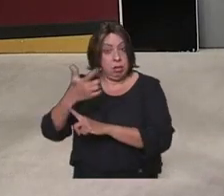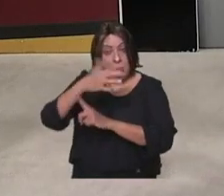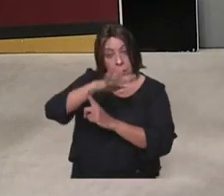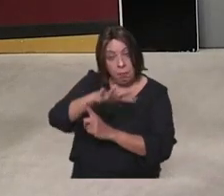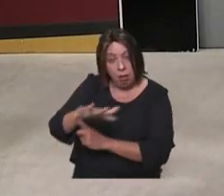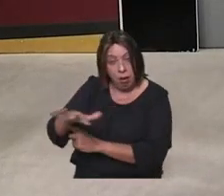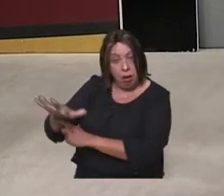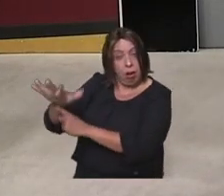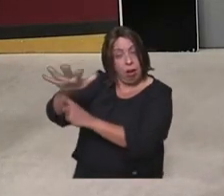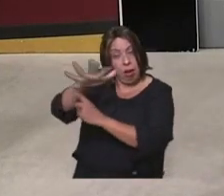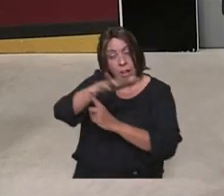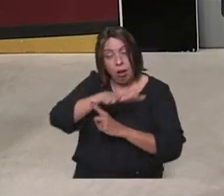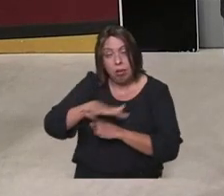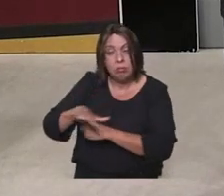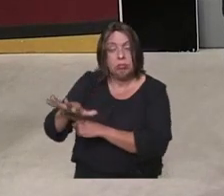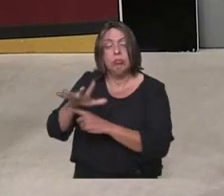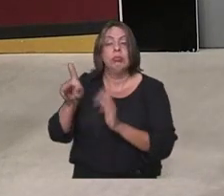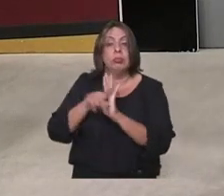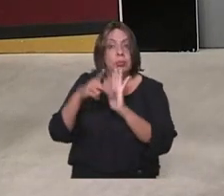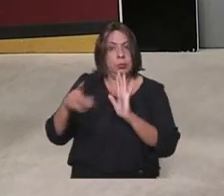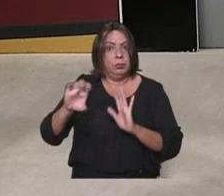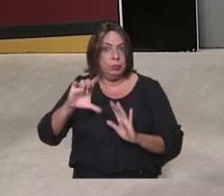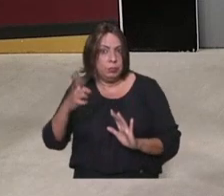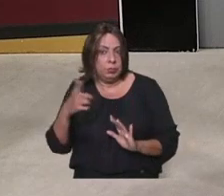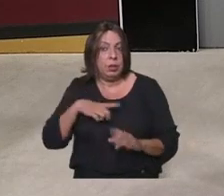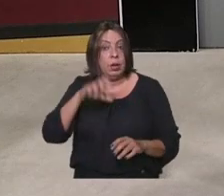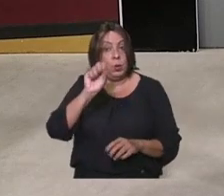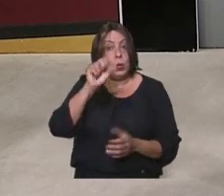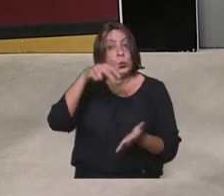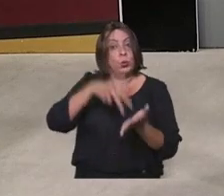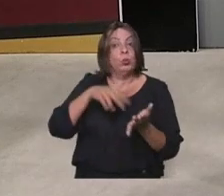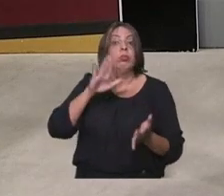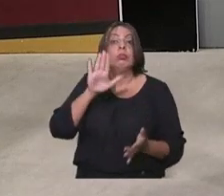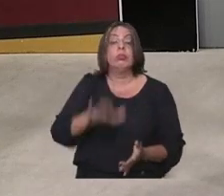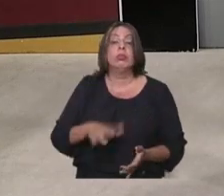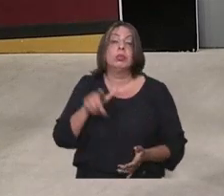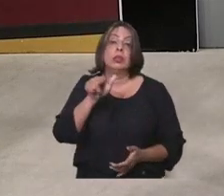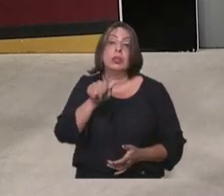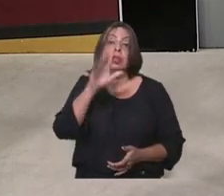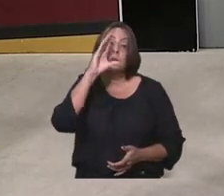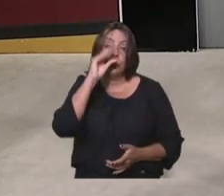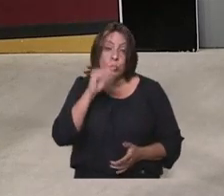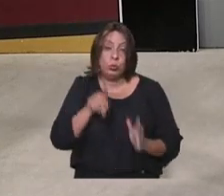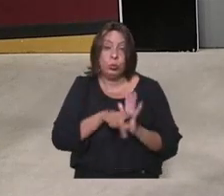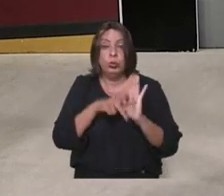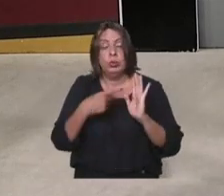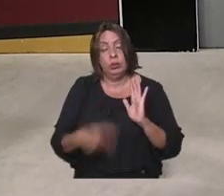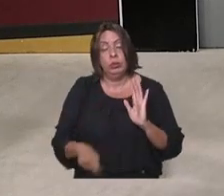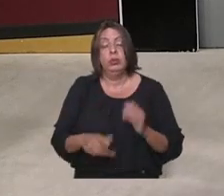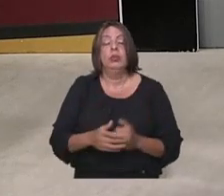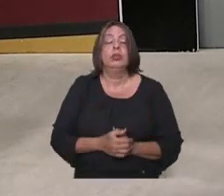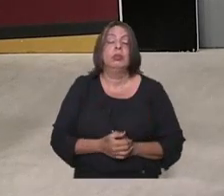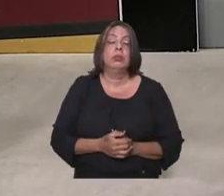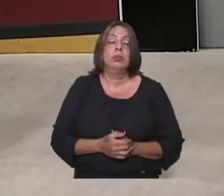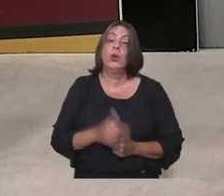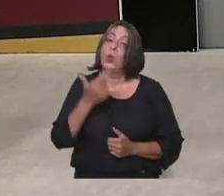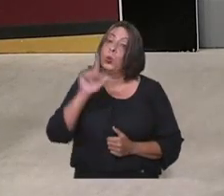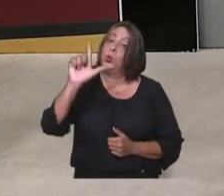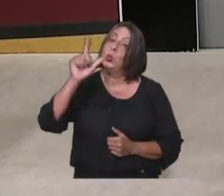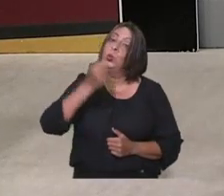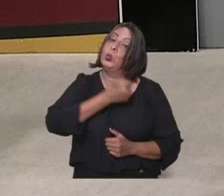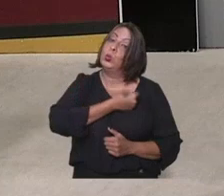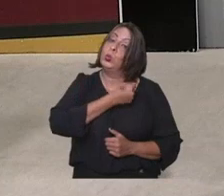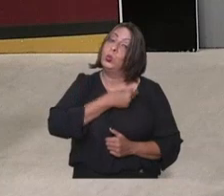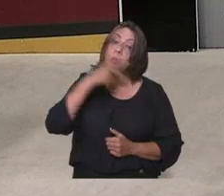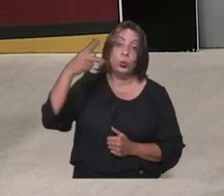ali, Praia do Saco, Abaís, Porto do Mato, das 8 da manhã até as 7 da noite, um horário mais extenso. E aí é outro número lá